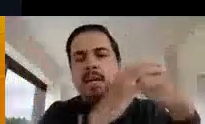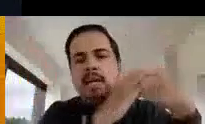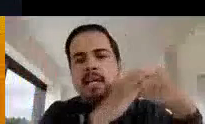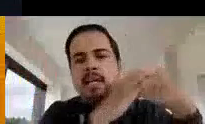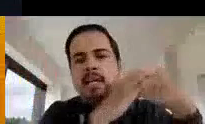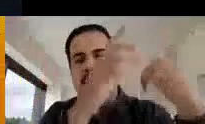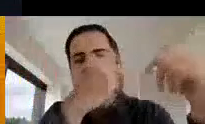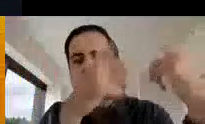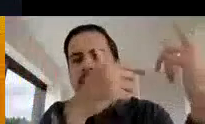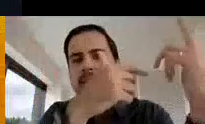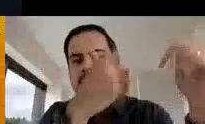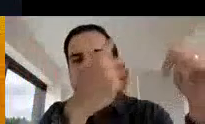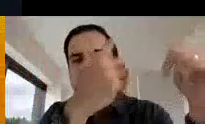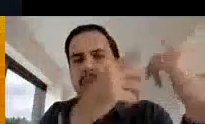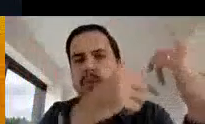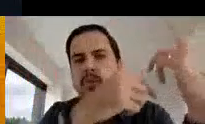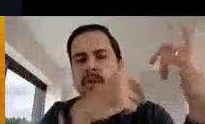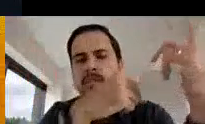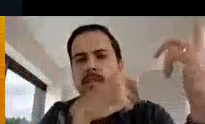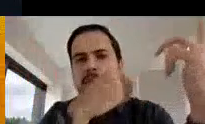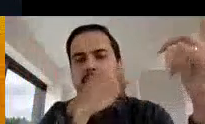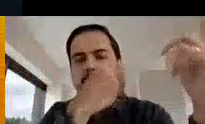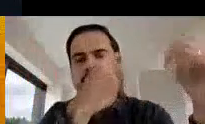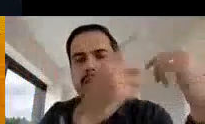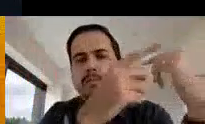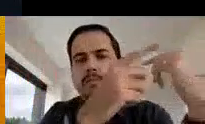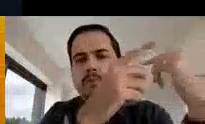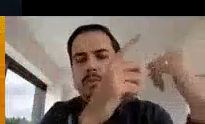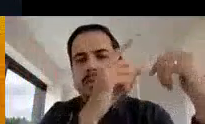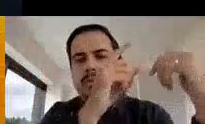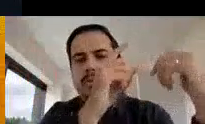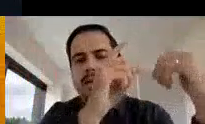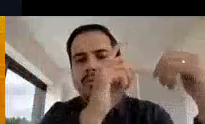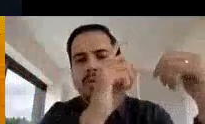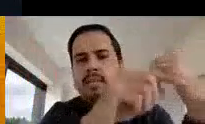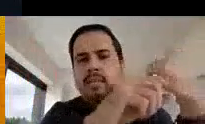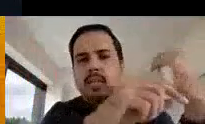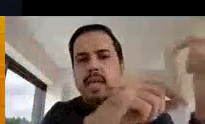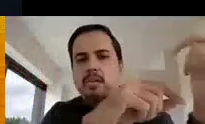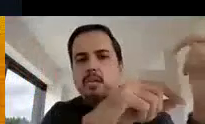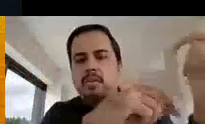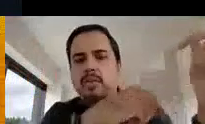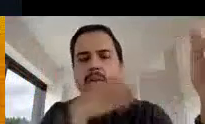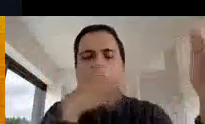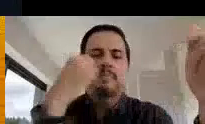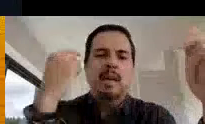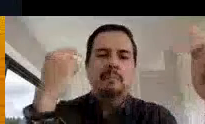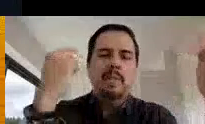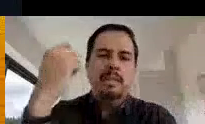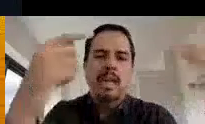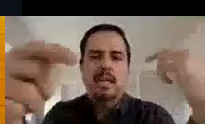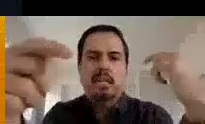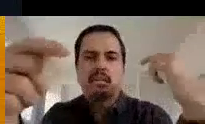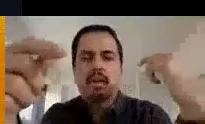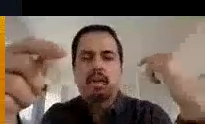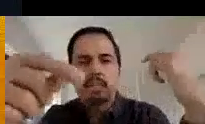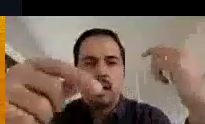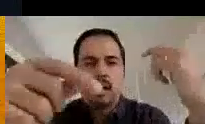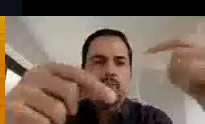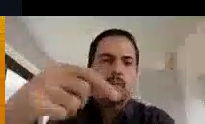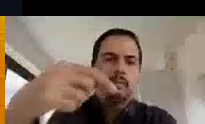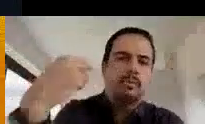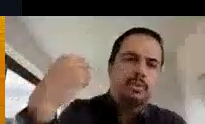né? E aí você muda a chave, você começa a trabalhar com uma plataforma, você contrata um RD Station, você aprende as